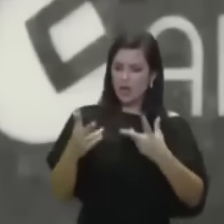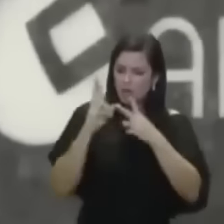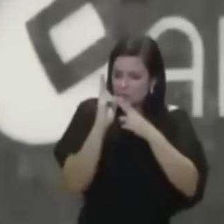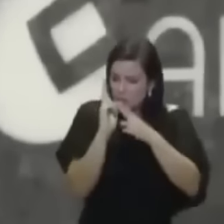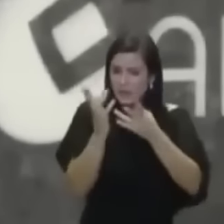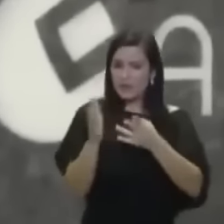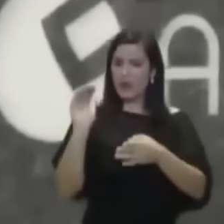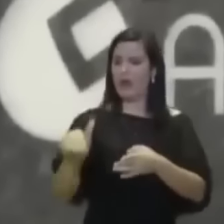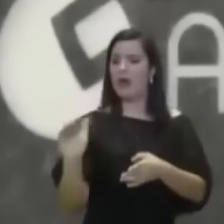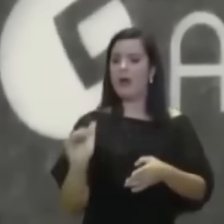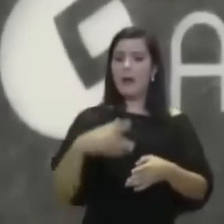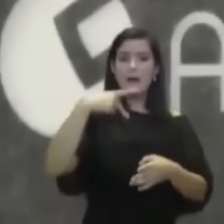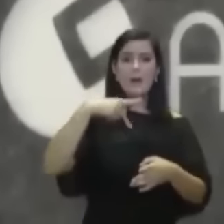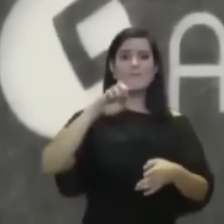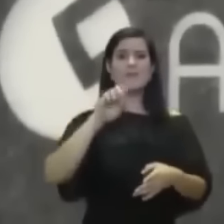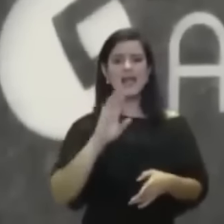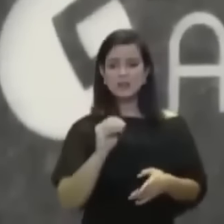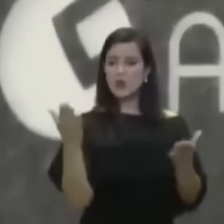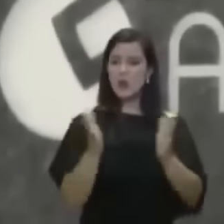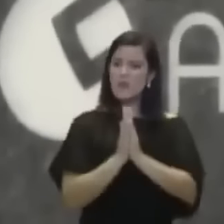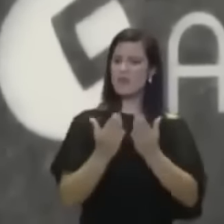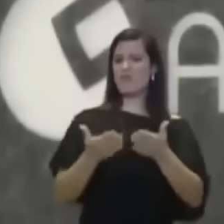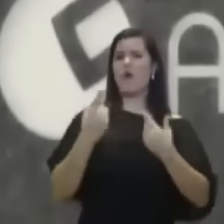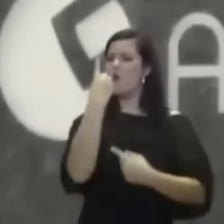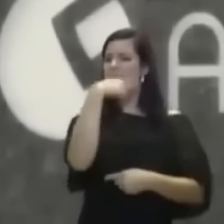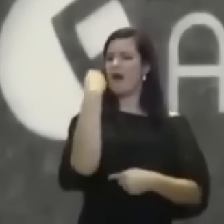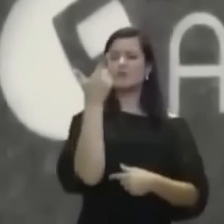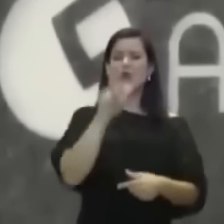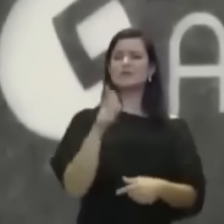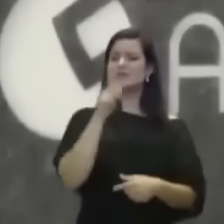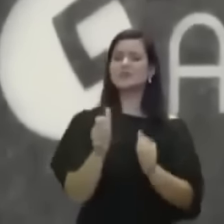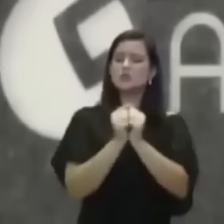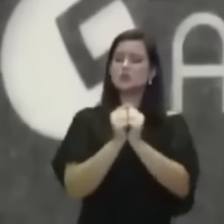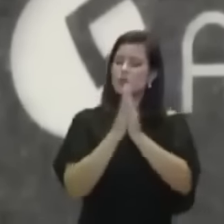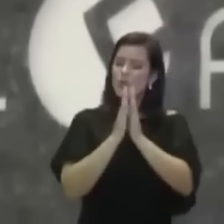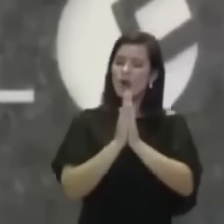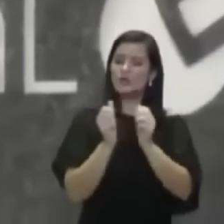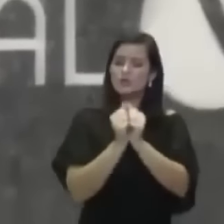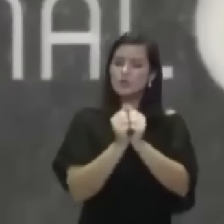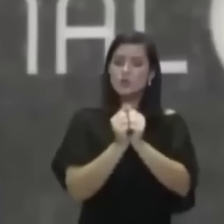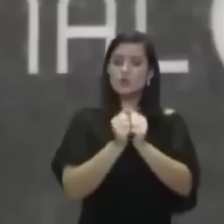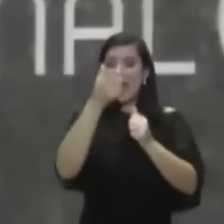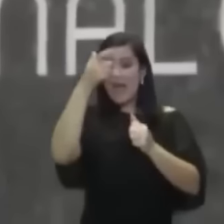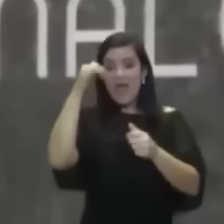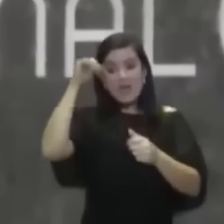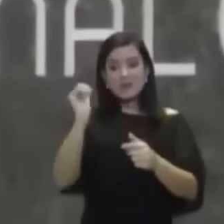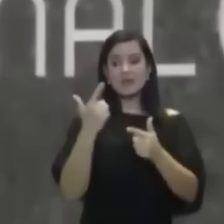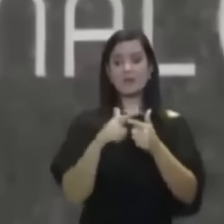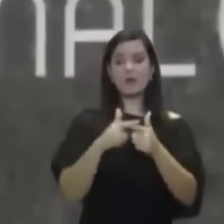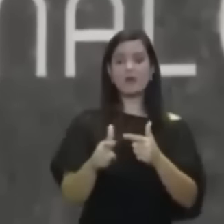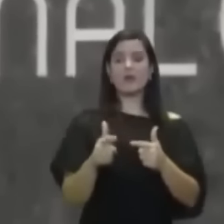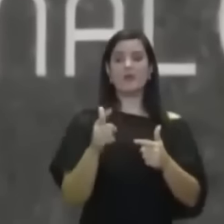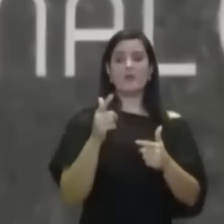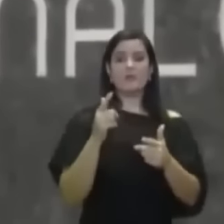Pedro, nem uma hora pudeste vigiar comigo? Vigiai e orai para que não entreis em tentação, o espírito está pronto,